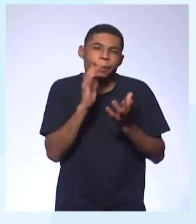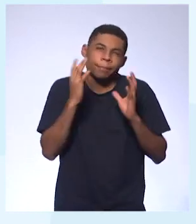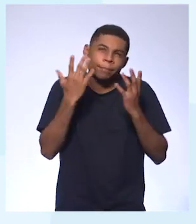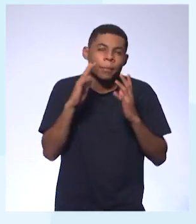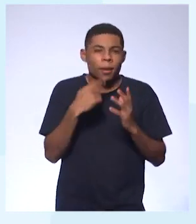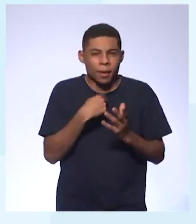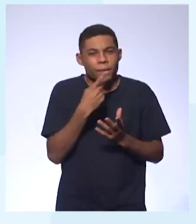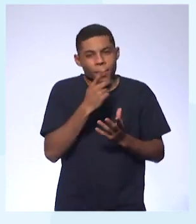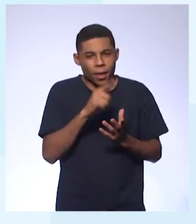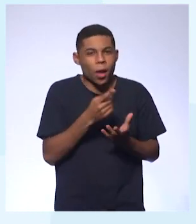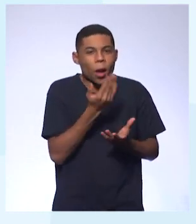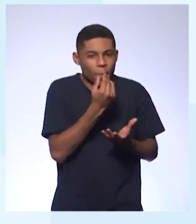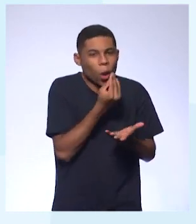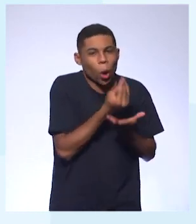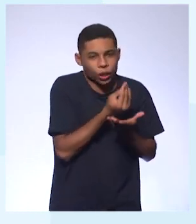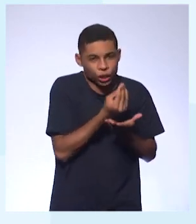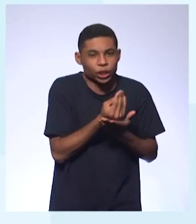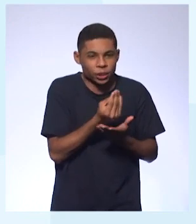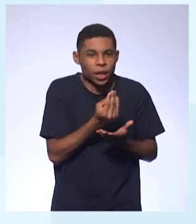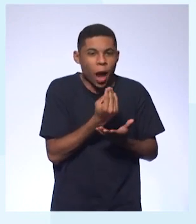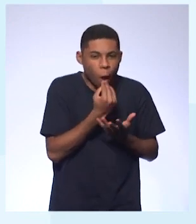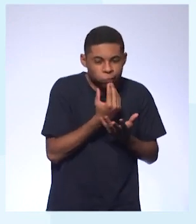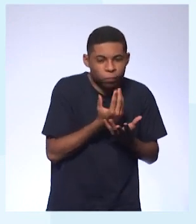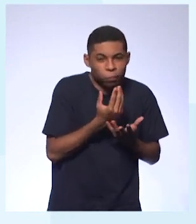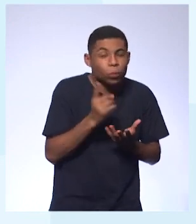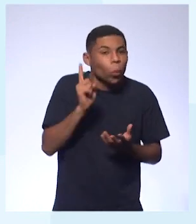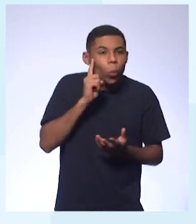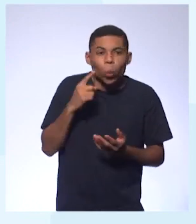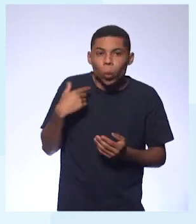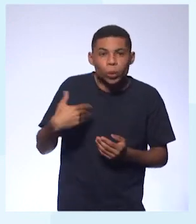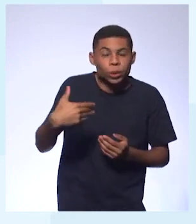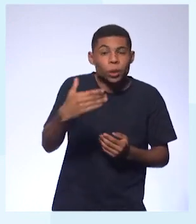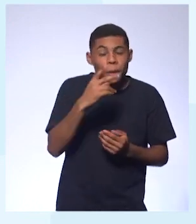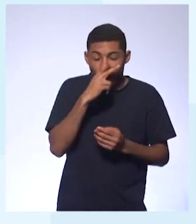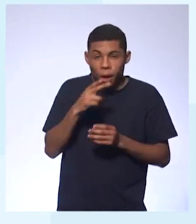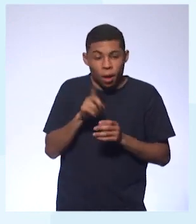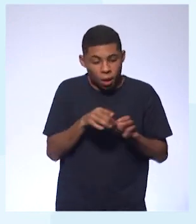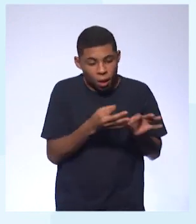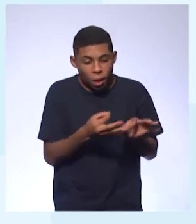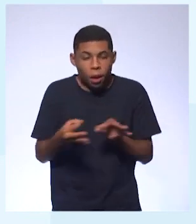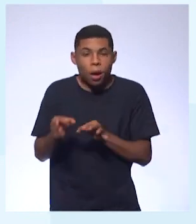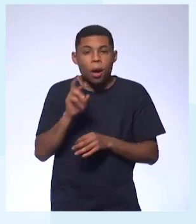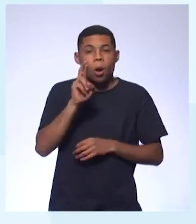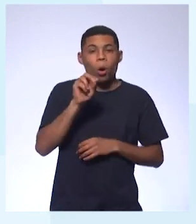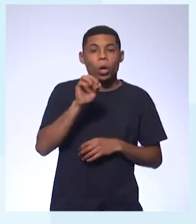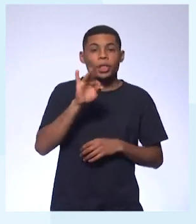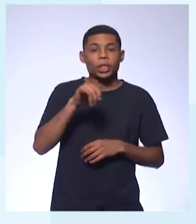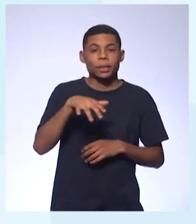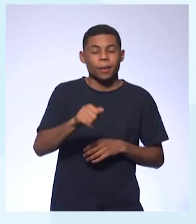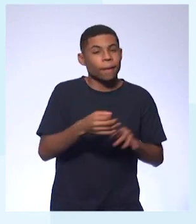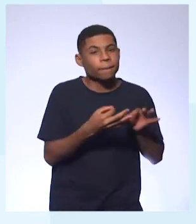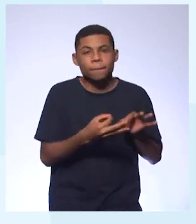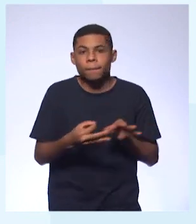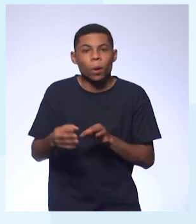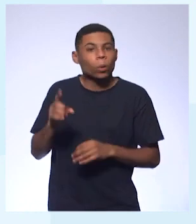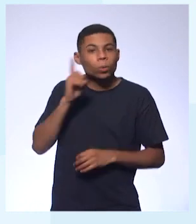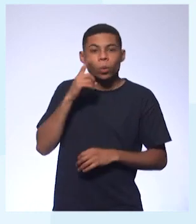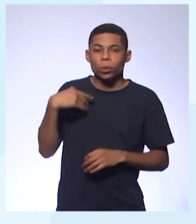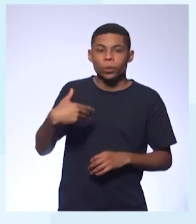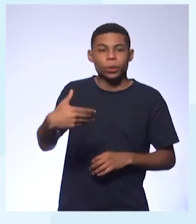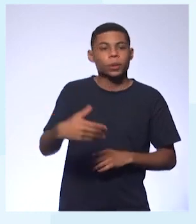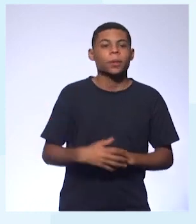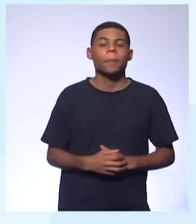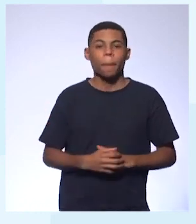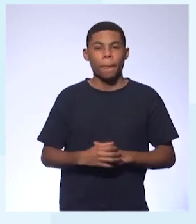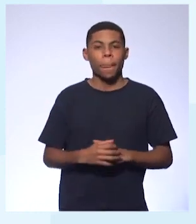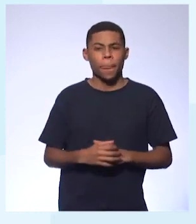que eu estou dando aqui, comer coxinha todo dia por volta das 15h. Isso é um exemplo de um